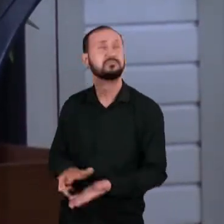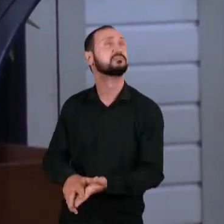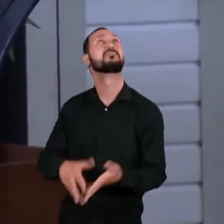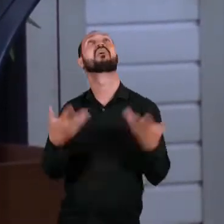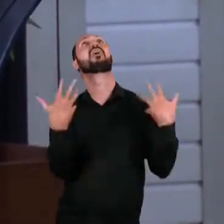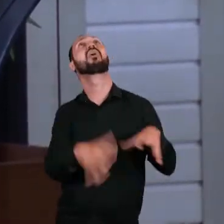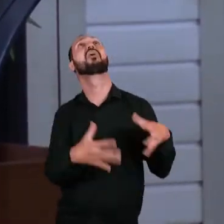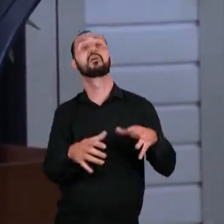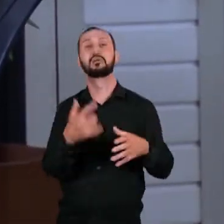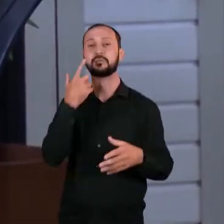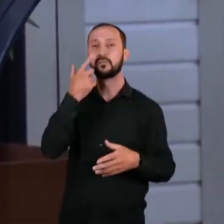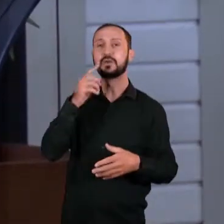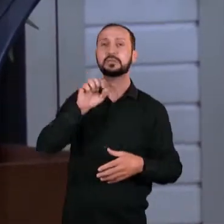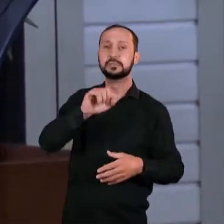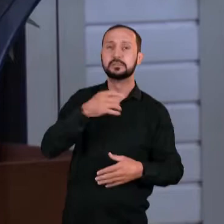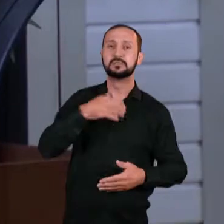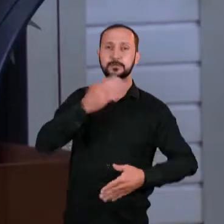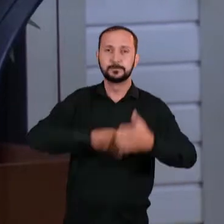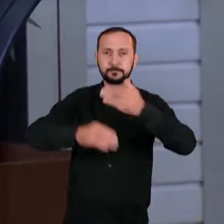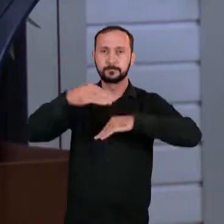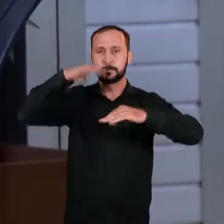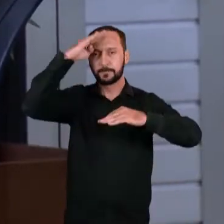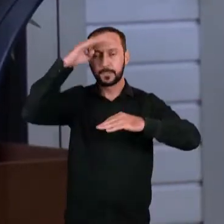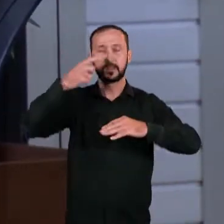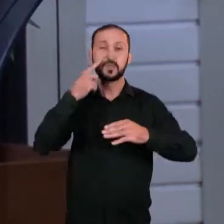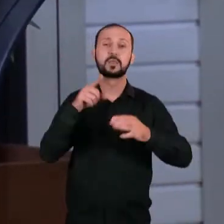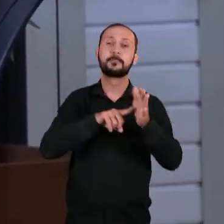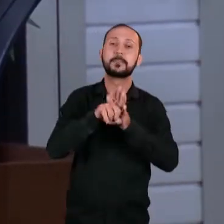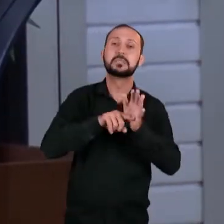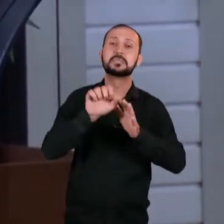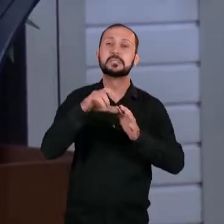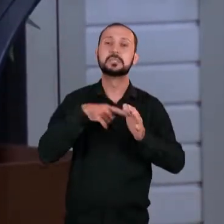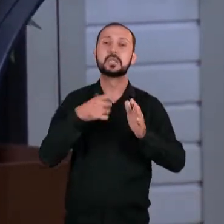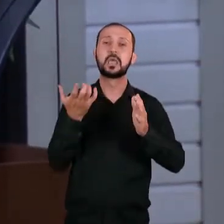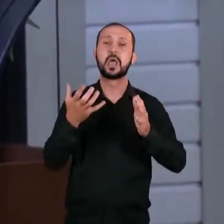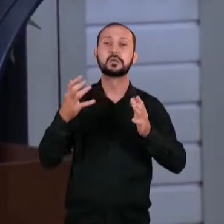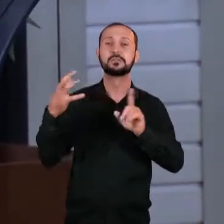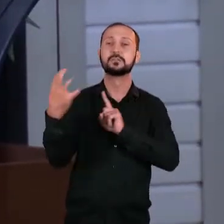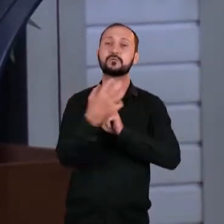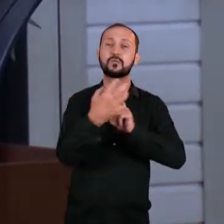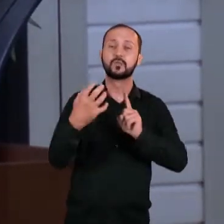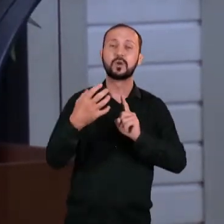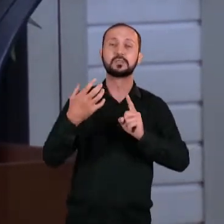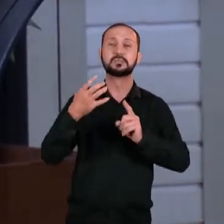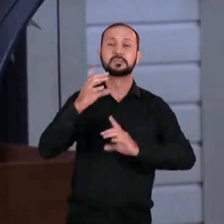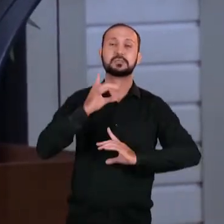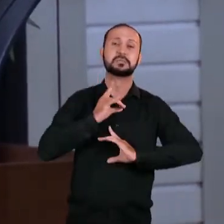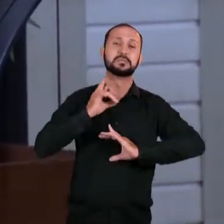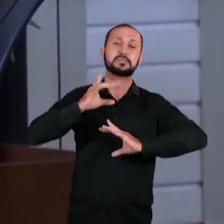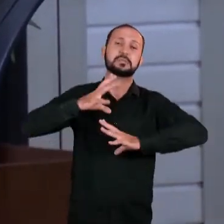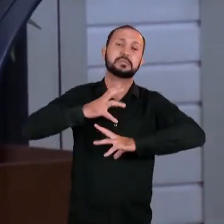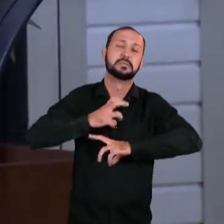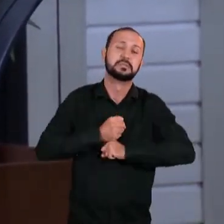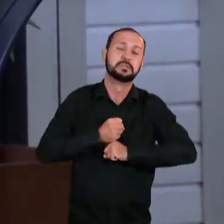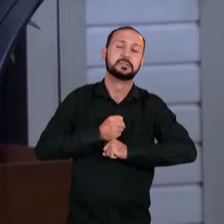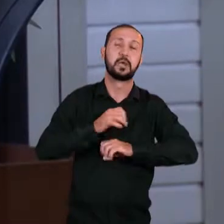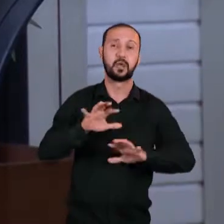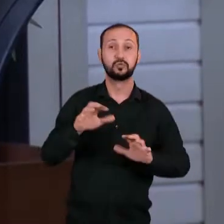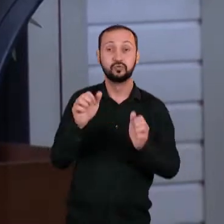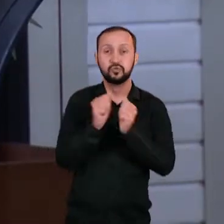só burnout mesmo, se tem sintomas depressivos associados, que pode ter, né? E para a gente conseguir realmente fazer, muitas vezes, um